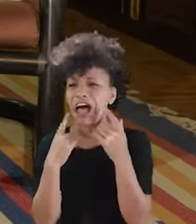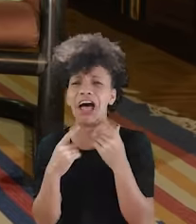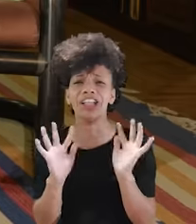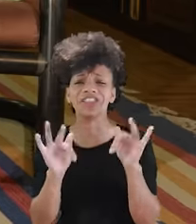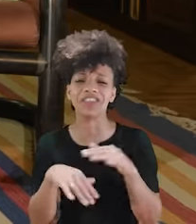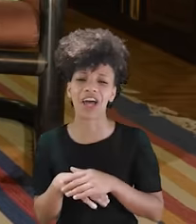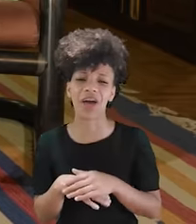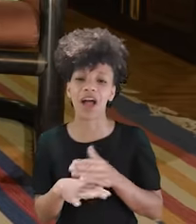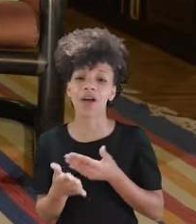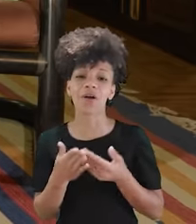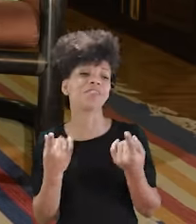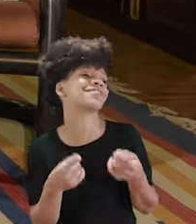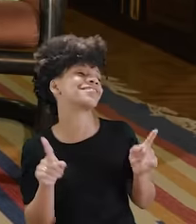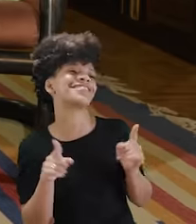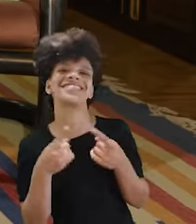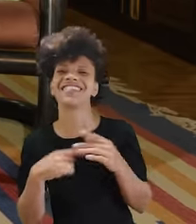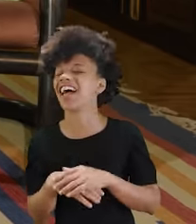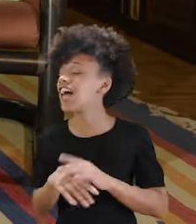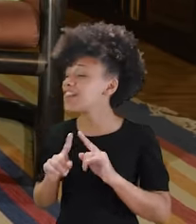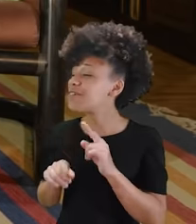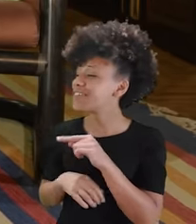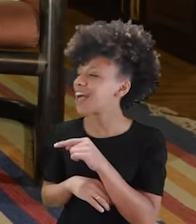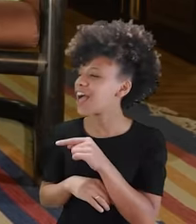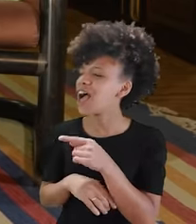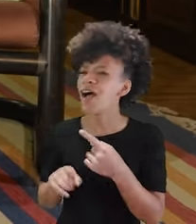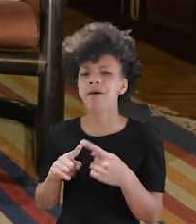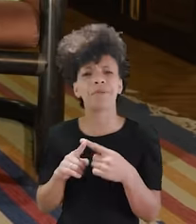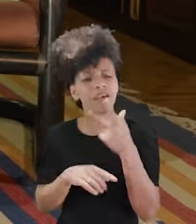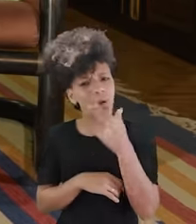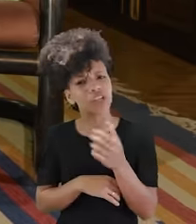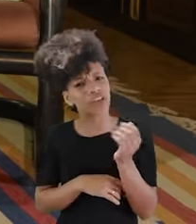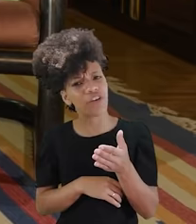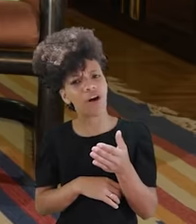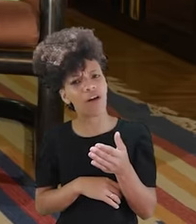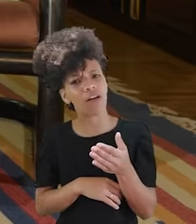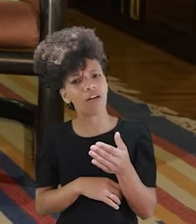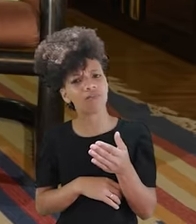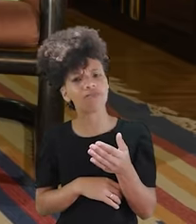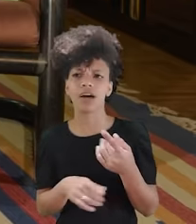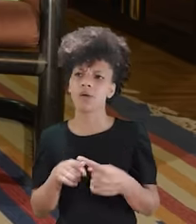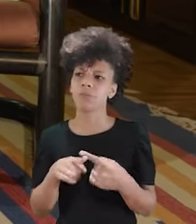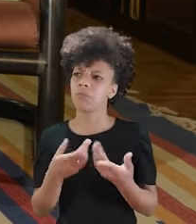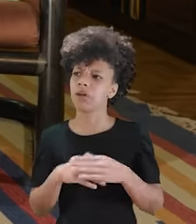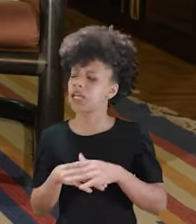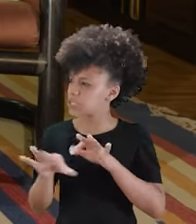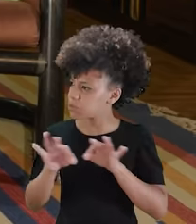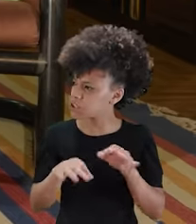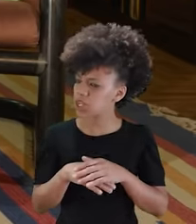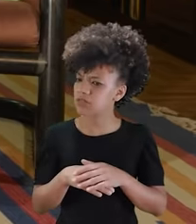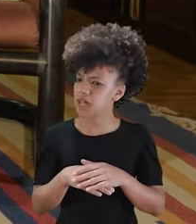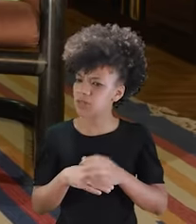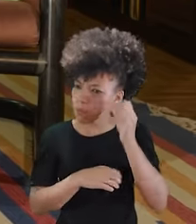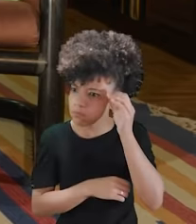achei muito cara o que esse projeto tem me trazido cara Eu por exemplo eu tô falando com ela aqui no